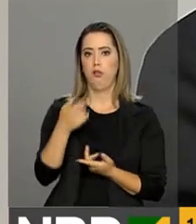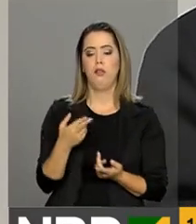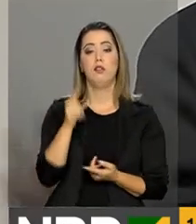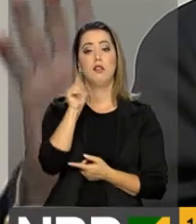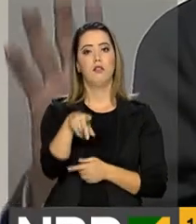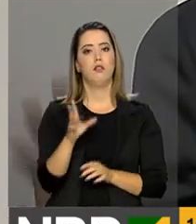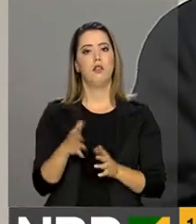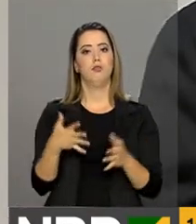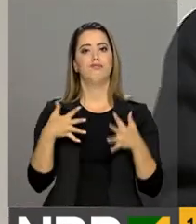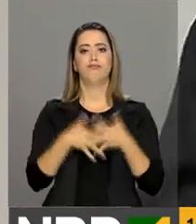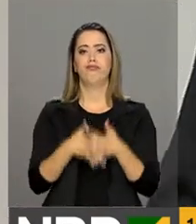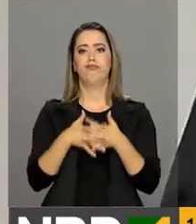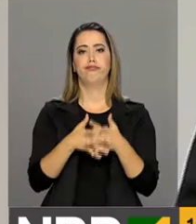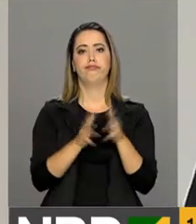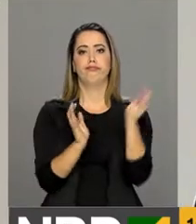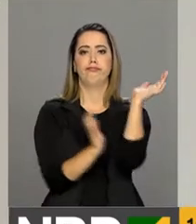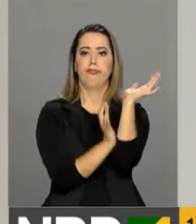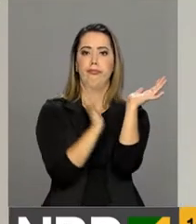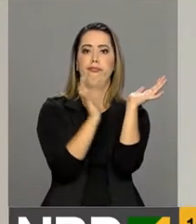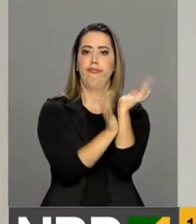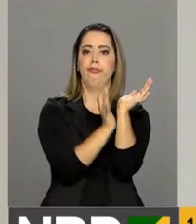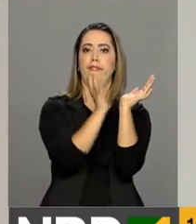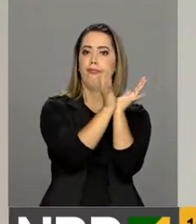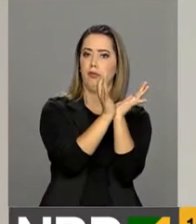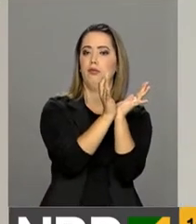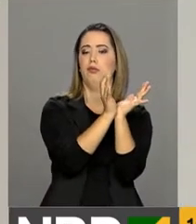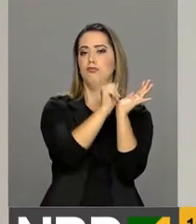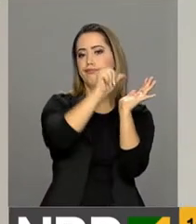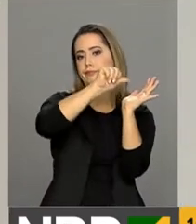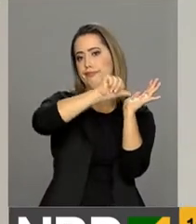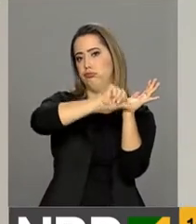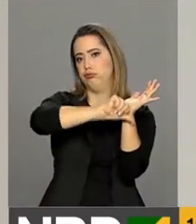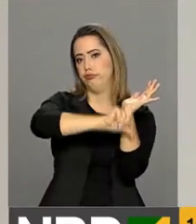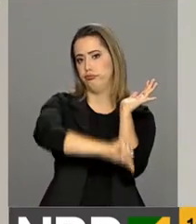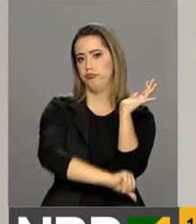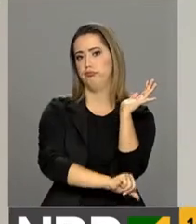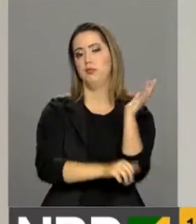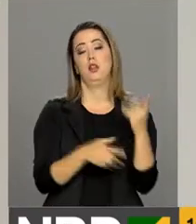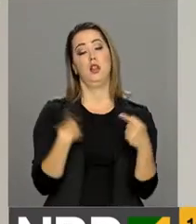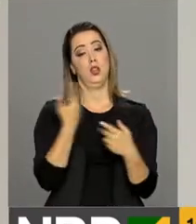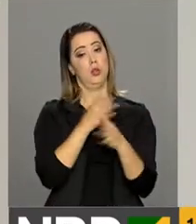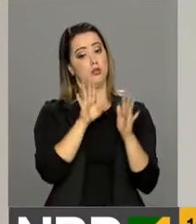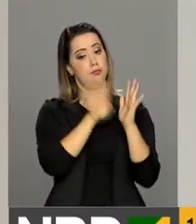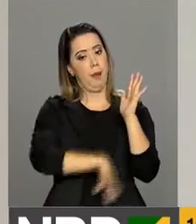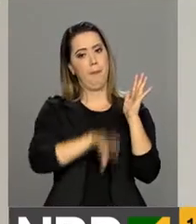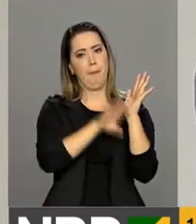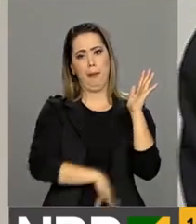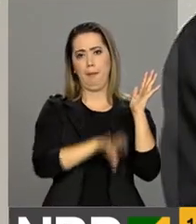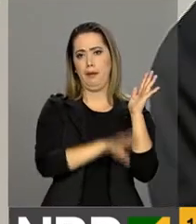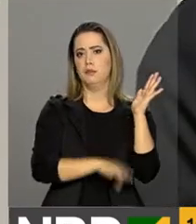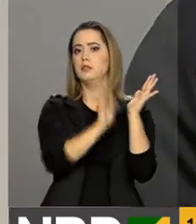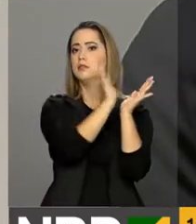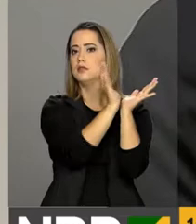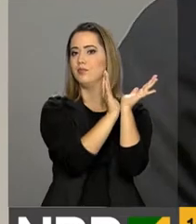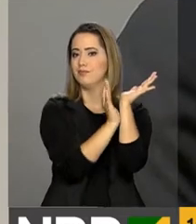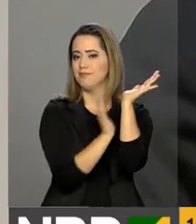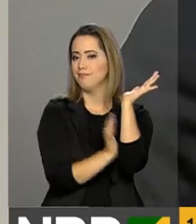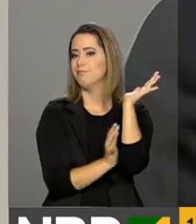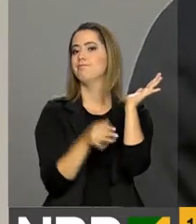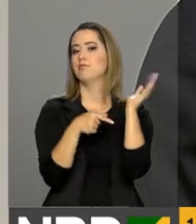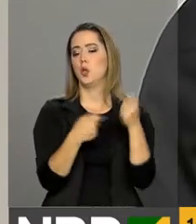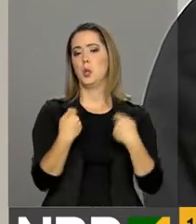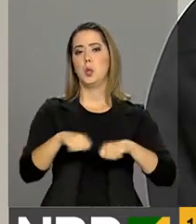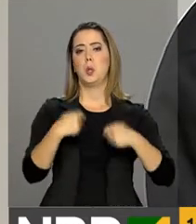burocracia emperra toda e qualquer atividade isso nós estamos pouco a pouco ele não sei precisar criar o